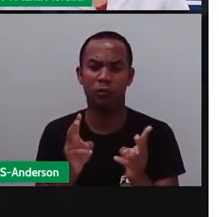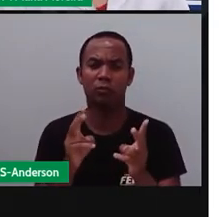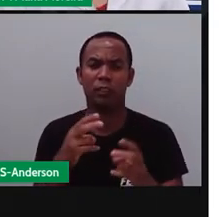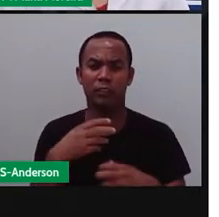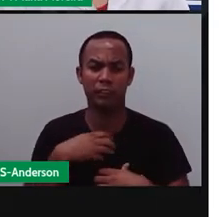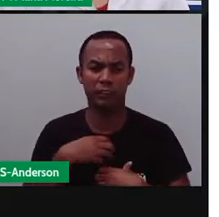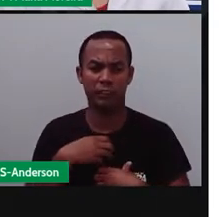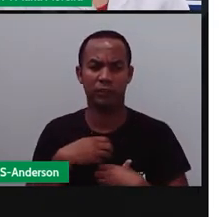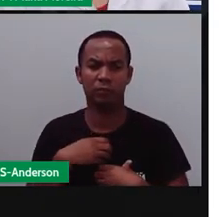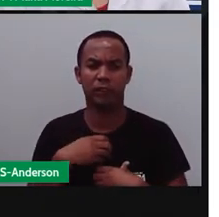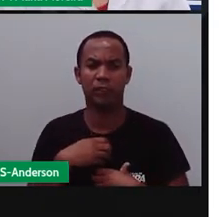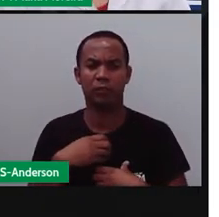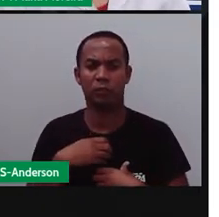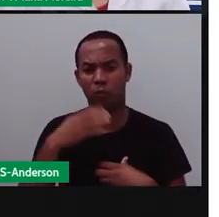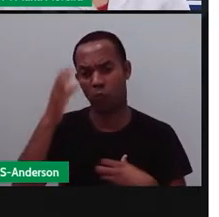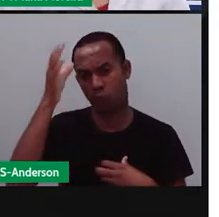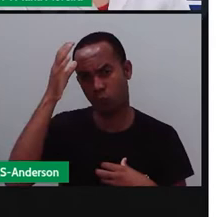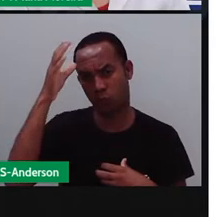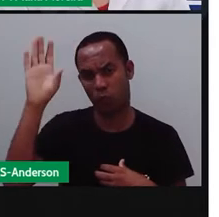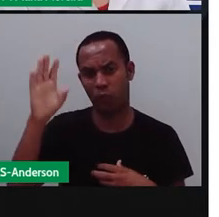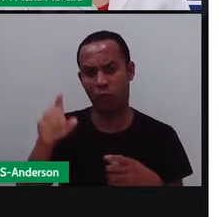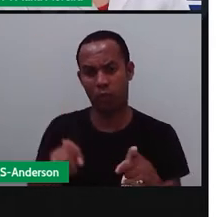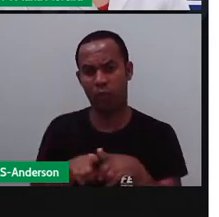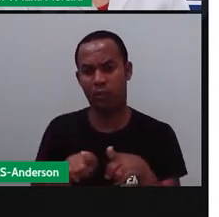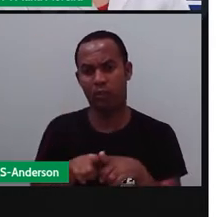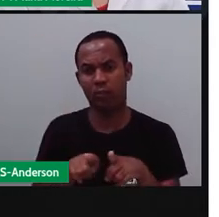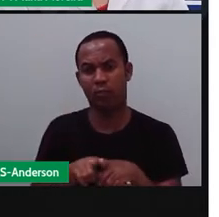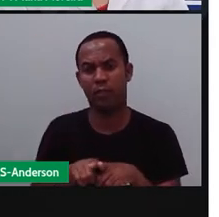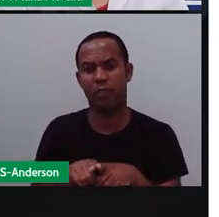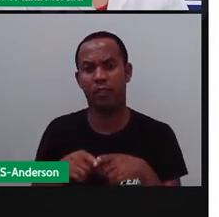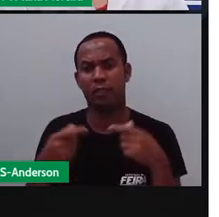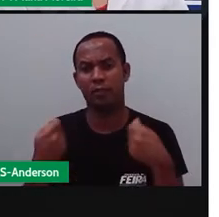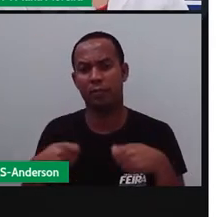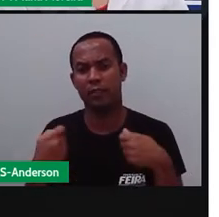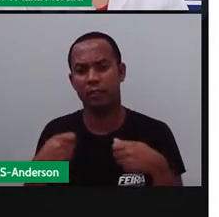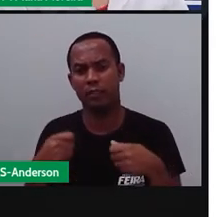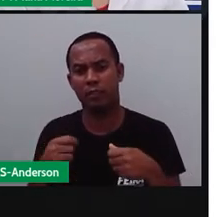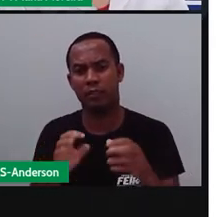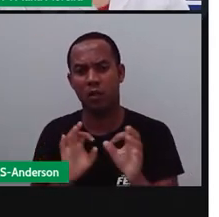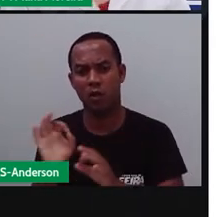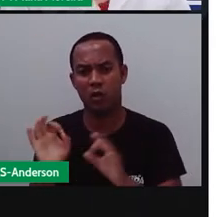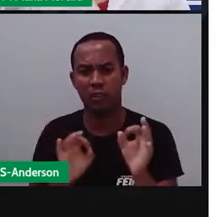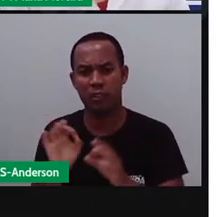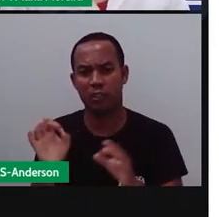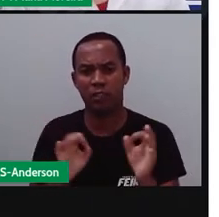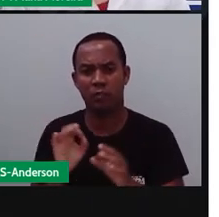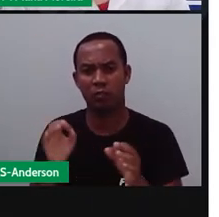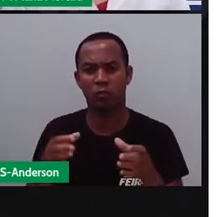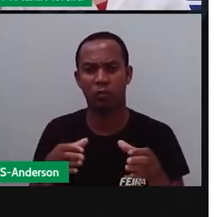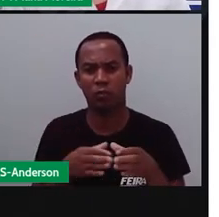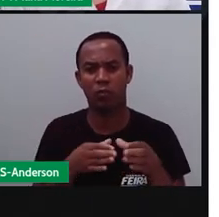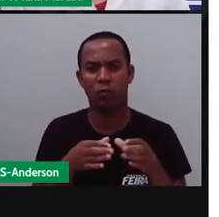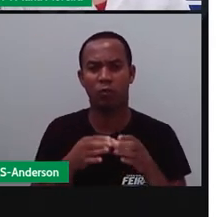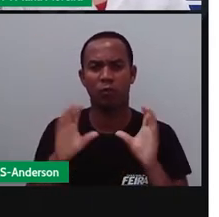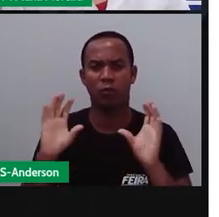sentimento de identidade com a cultura e os produtos locais, é preciso que os organizadores do festejo se atentem às características e aos